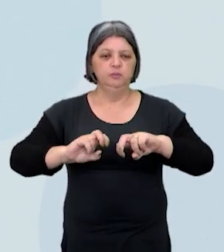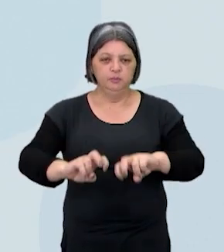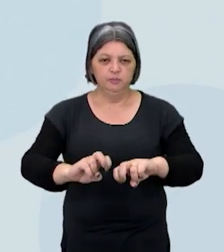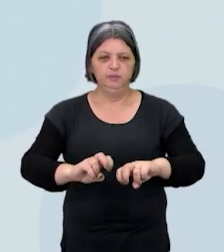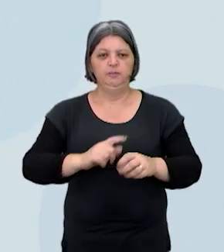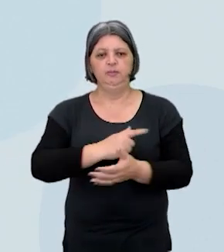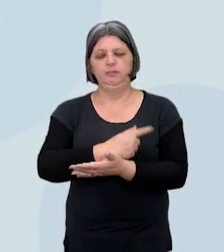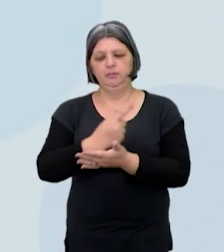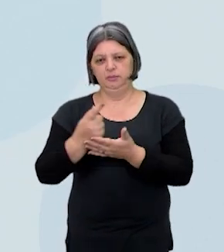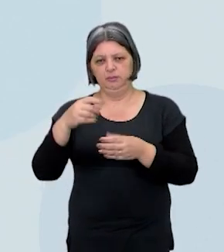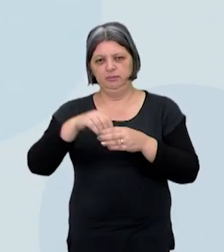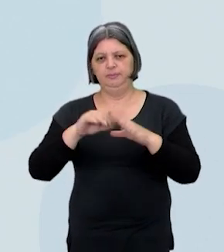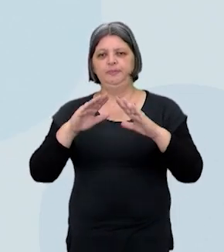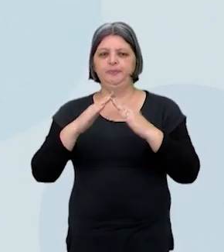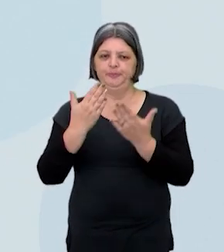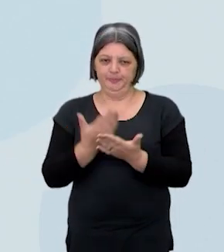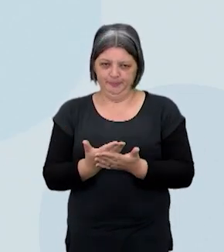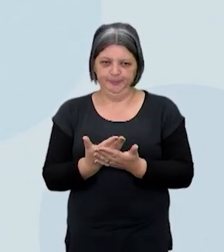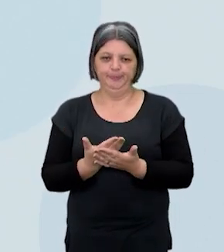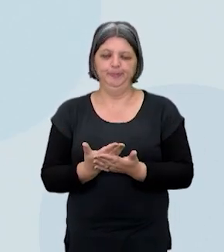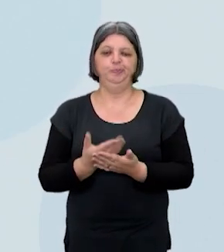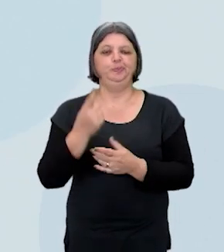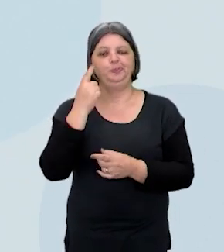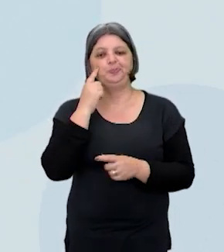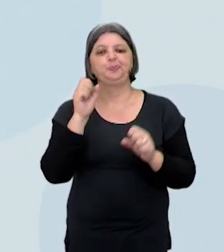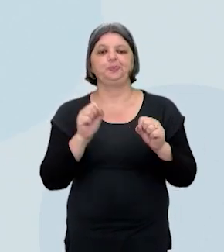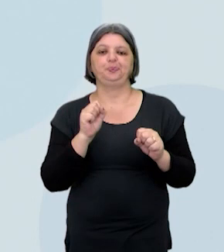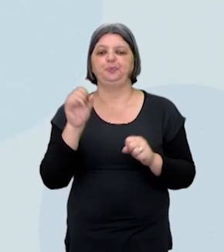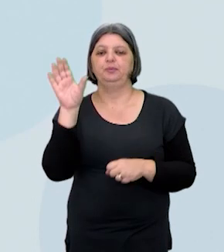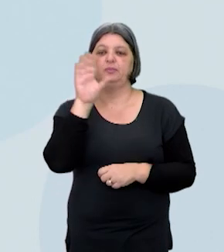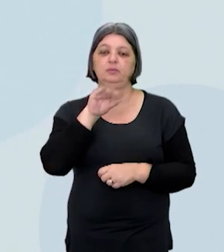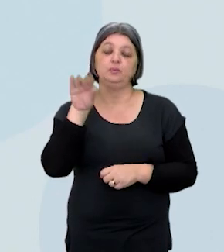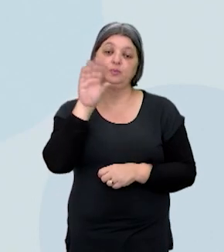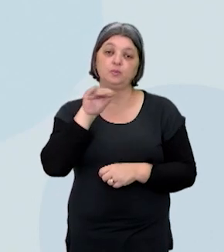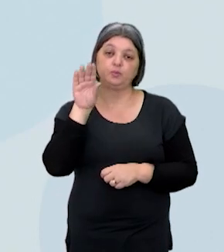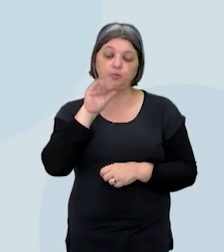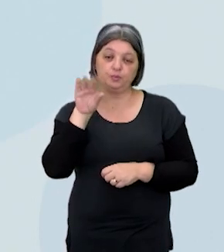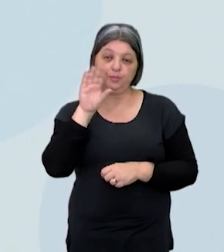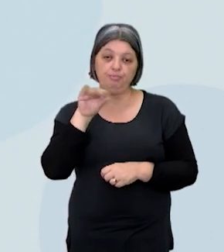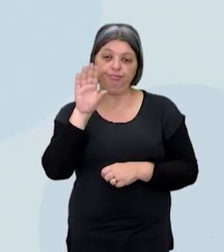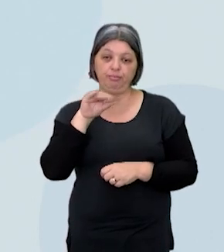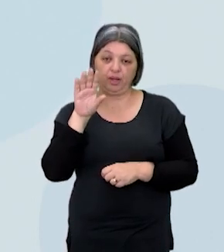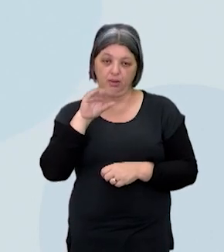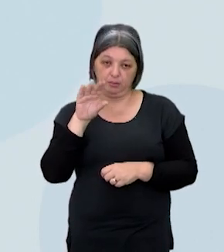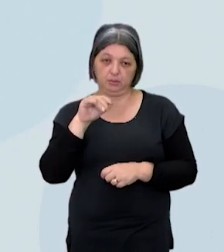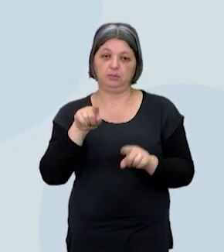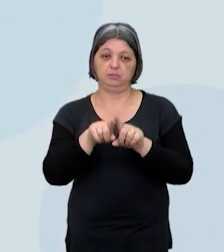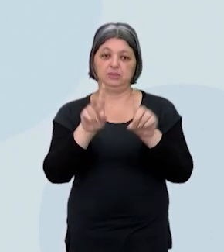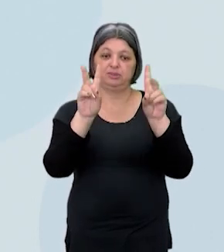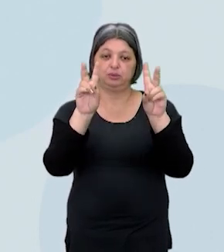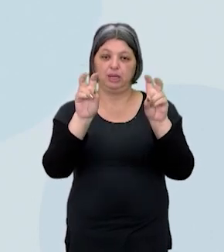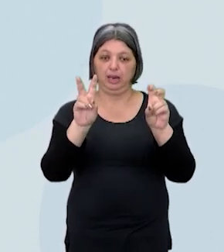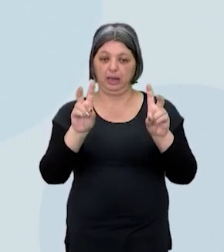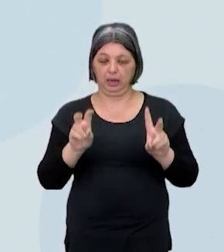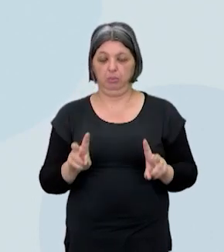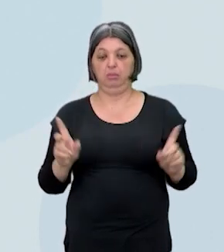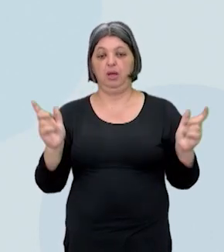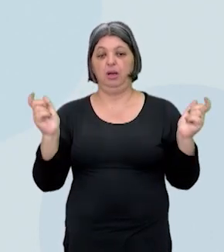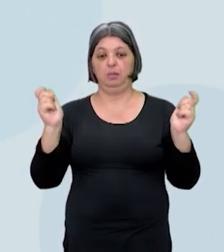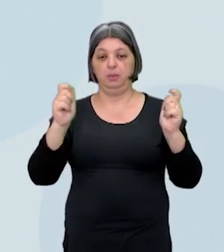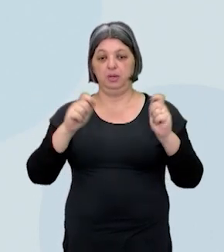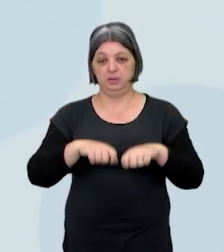então? Espera-se desenvolver a oralidade, levando em conta a progressão temática e a